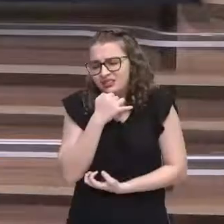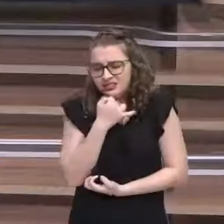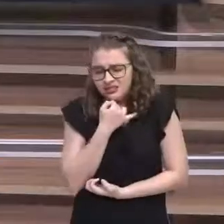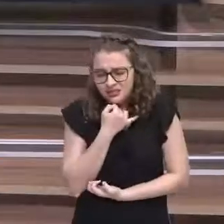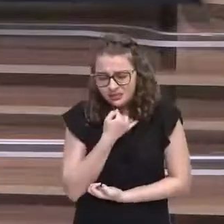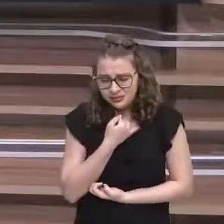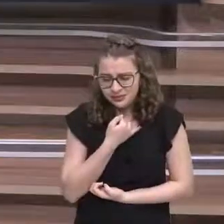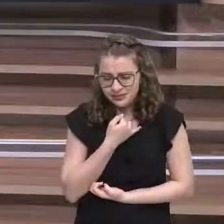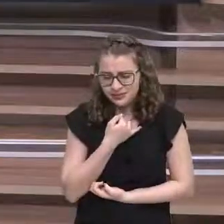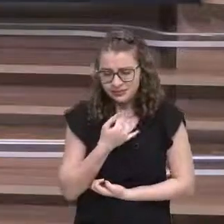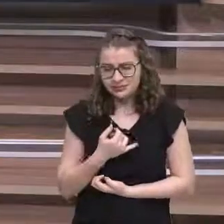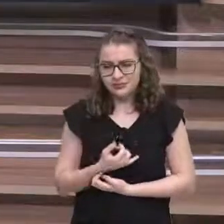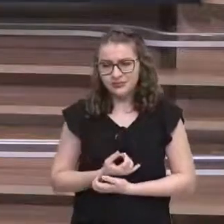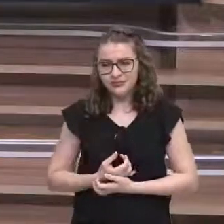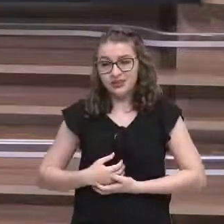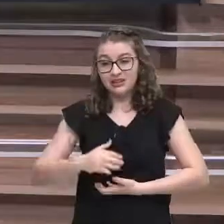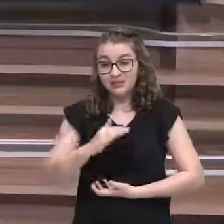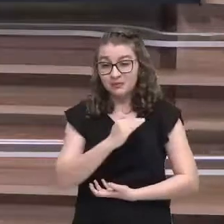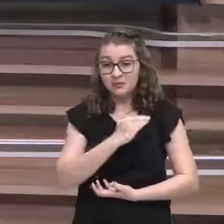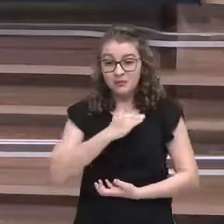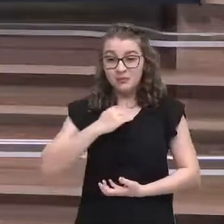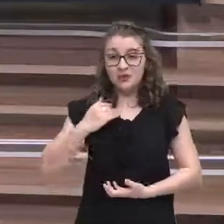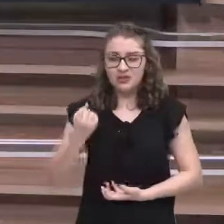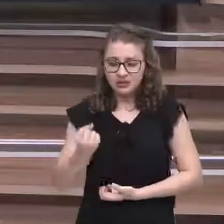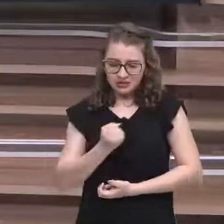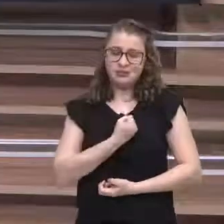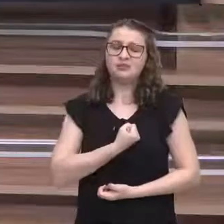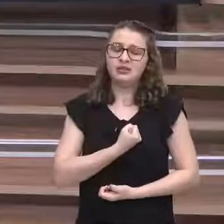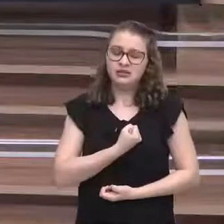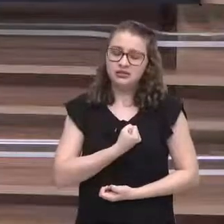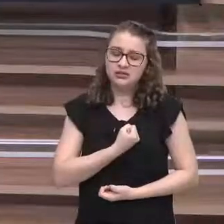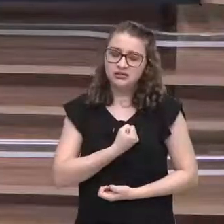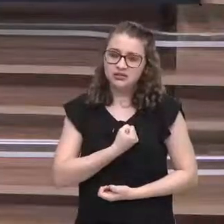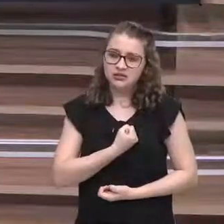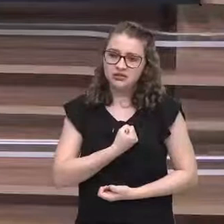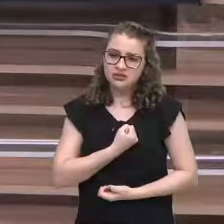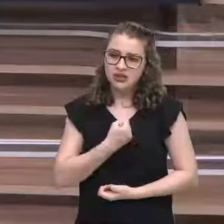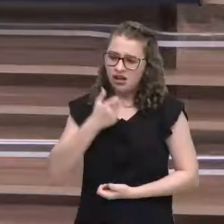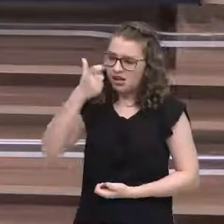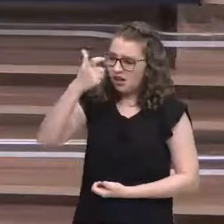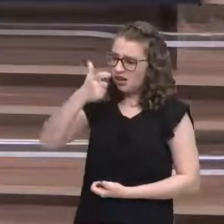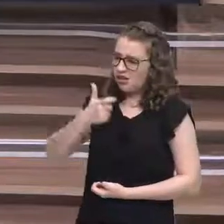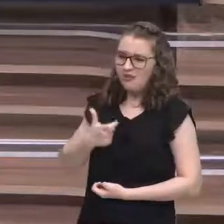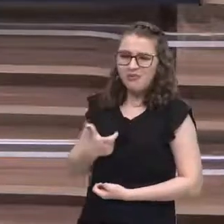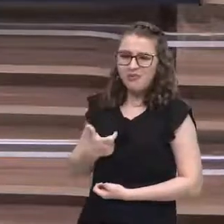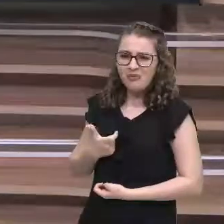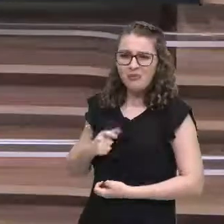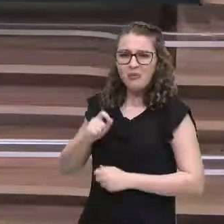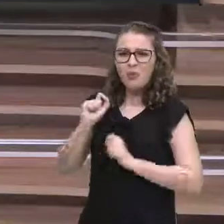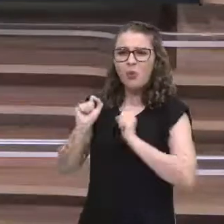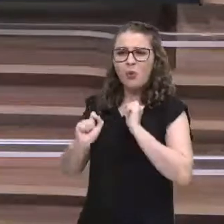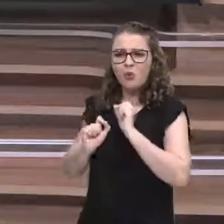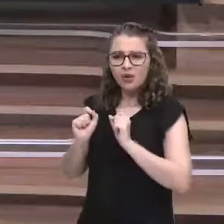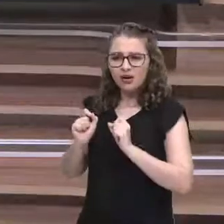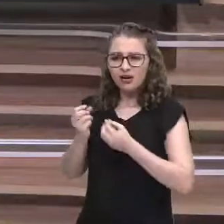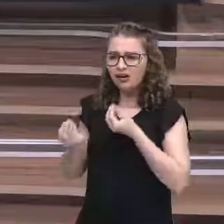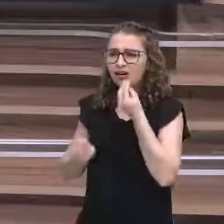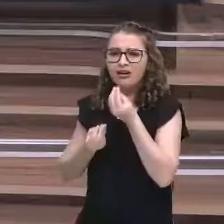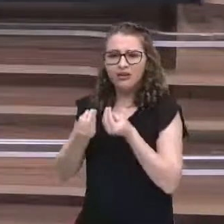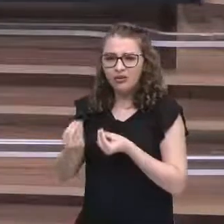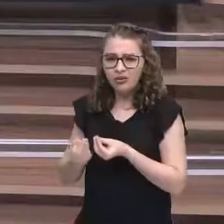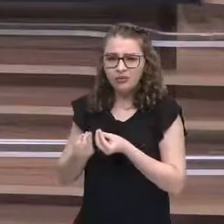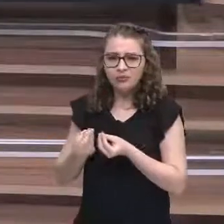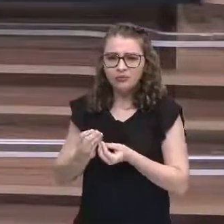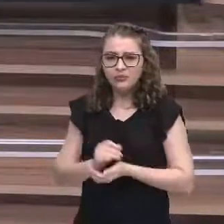né? Um ser que se mata. Quem é esse homem? Esse é o objeto de estudo das ciências humanas,